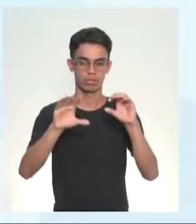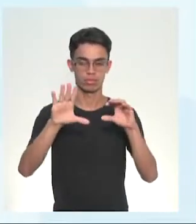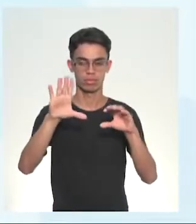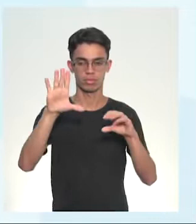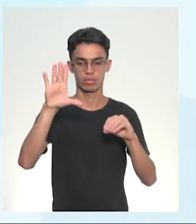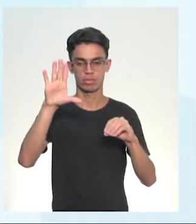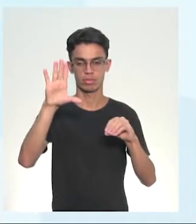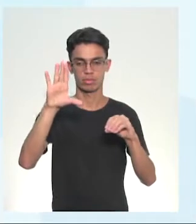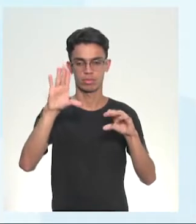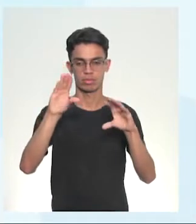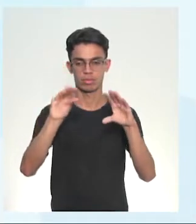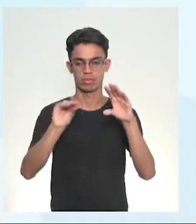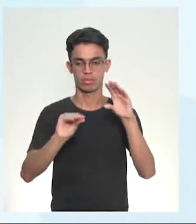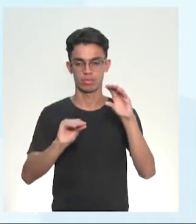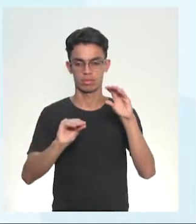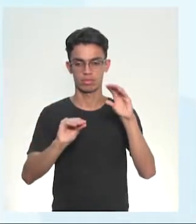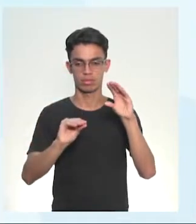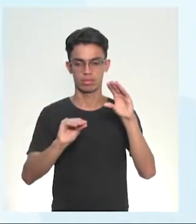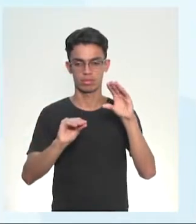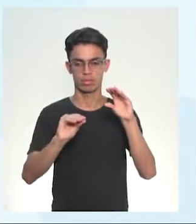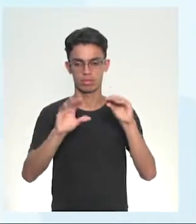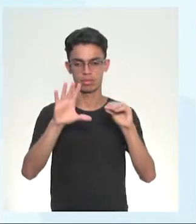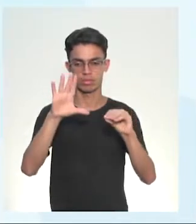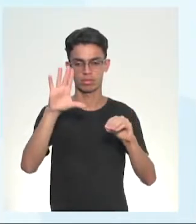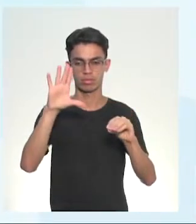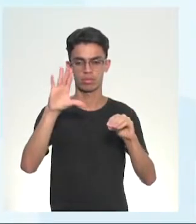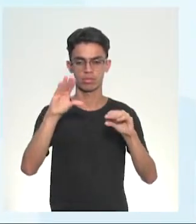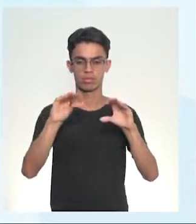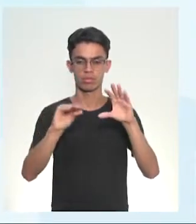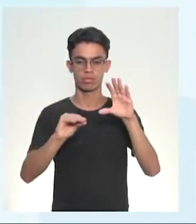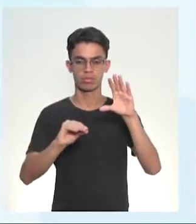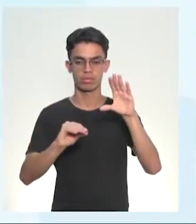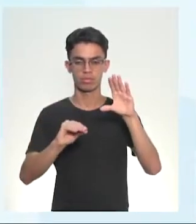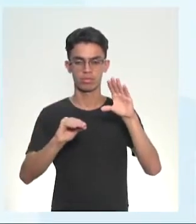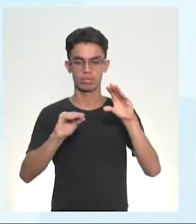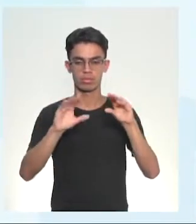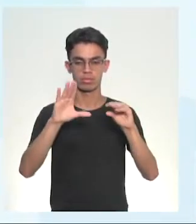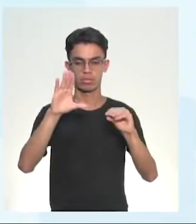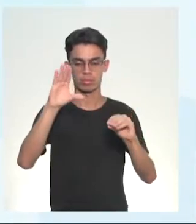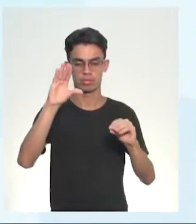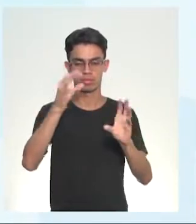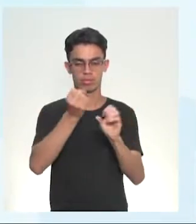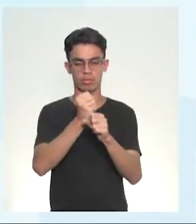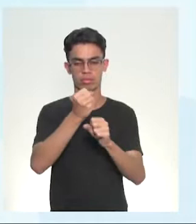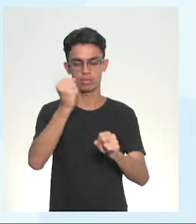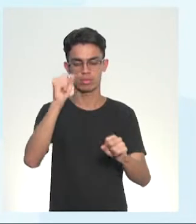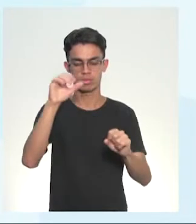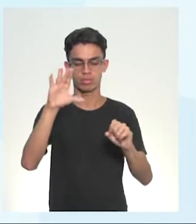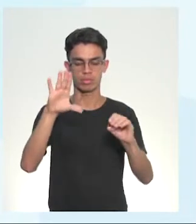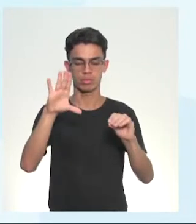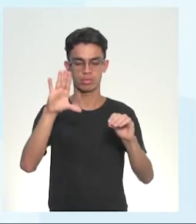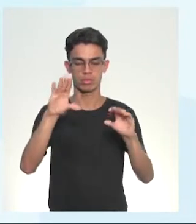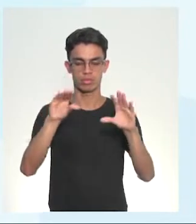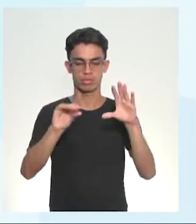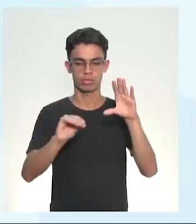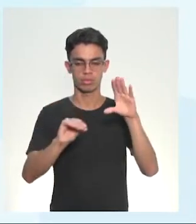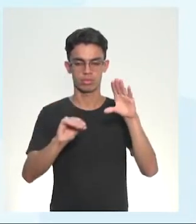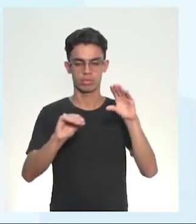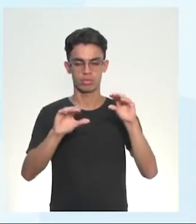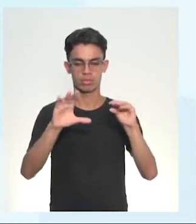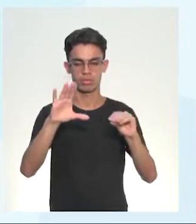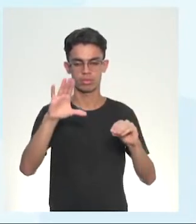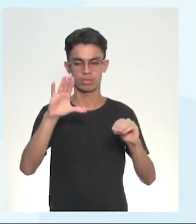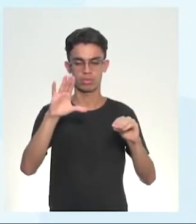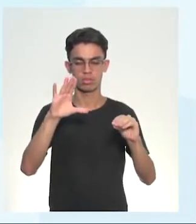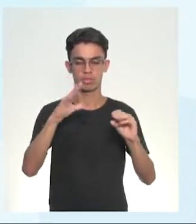e vice-versa, isto é, se uma diminui, a outra aumenta. Então, a gente tem as duas